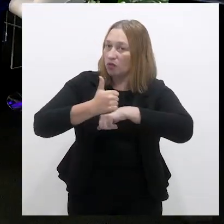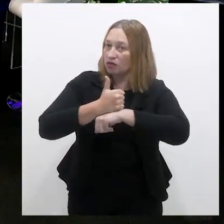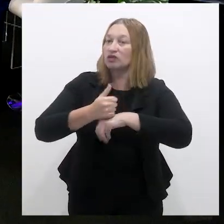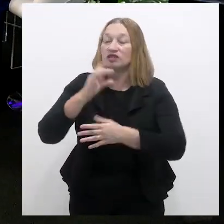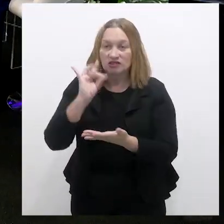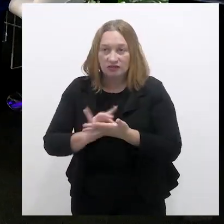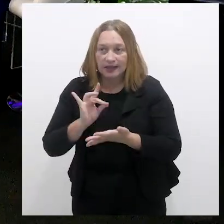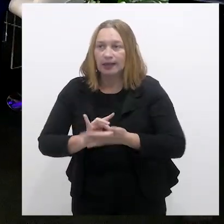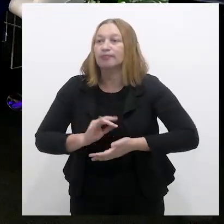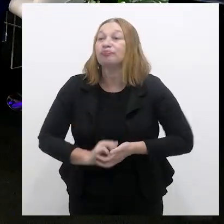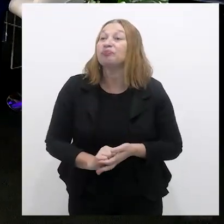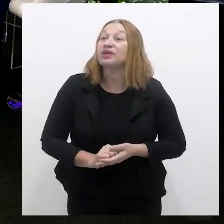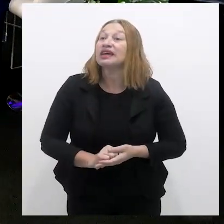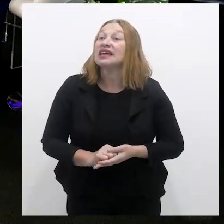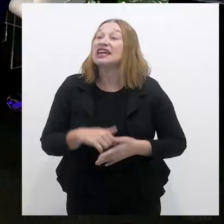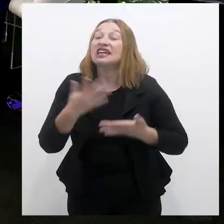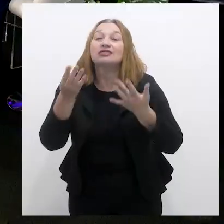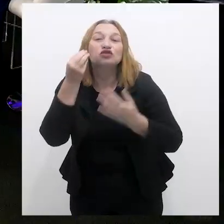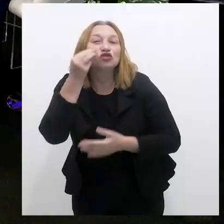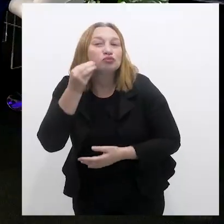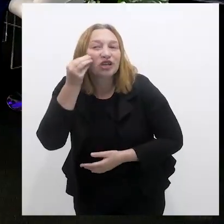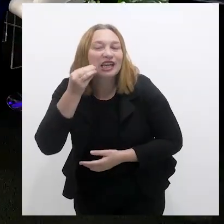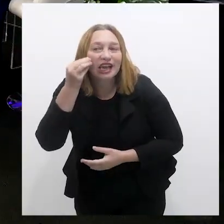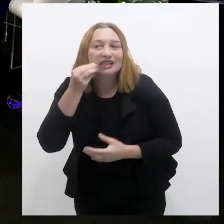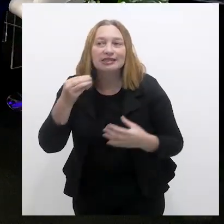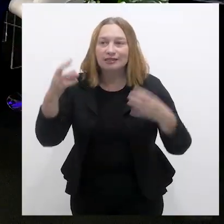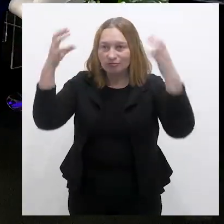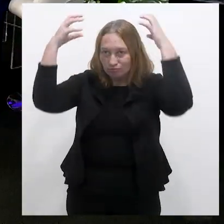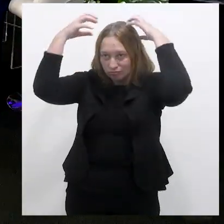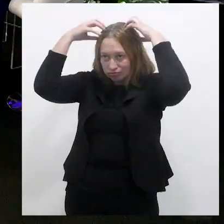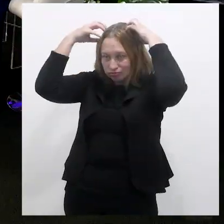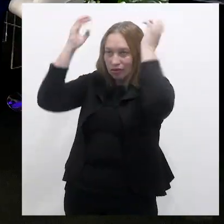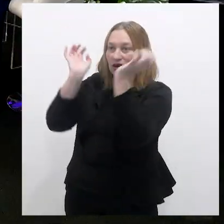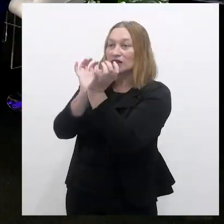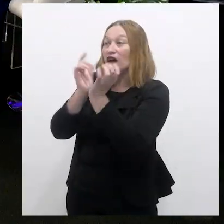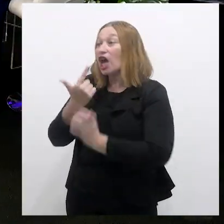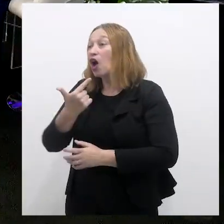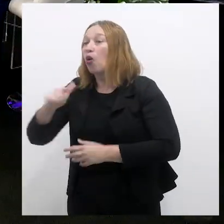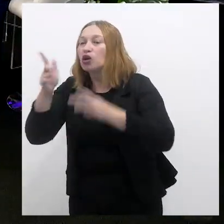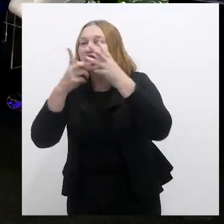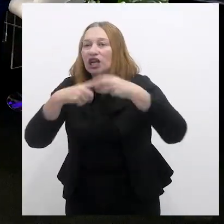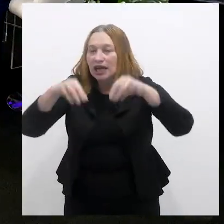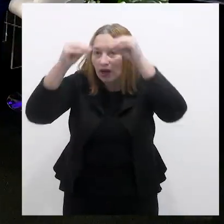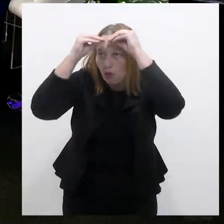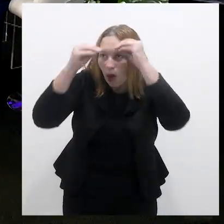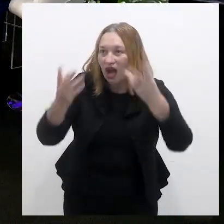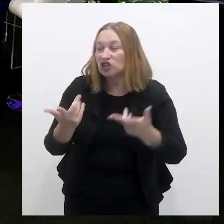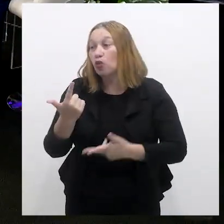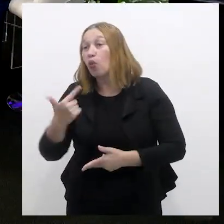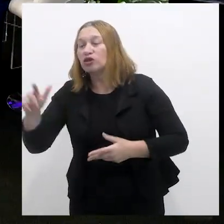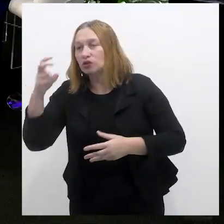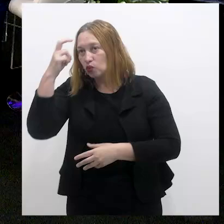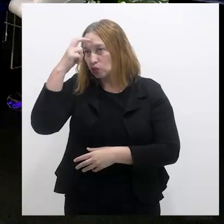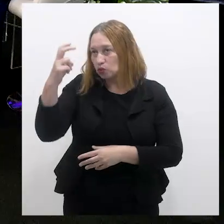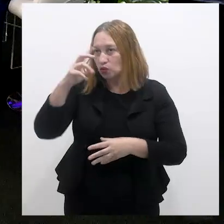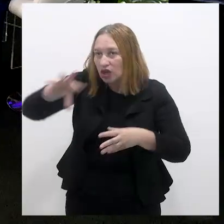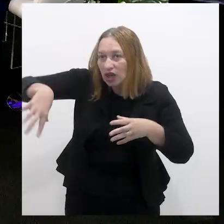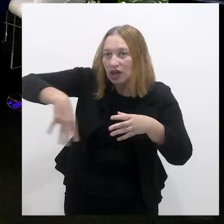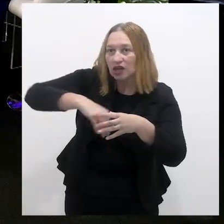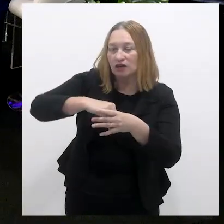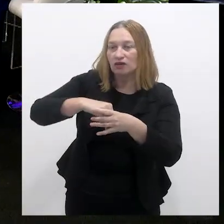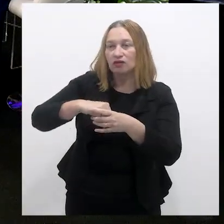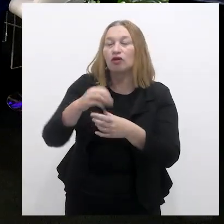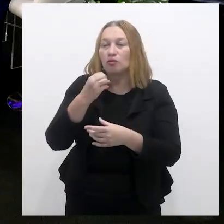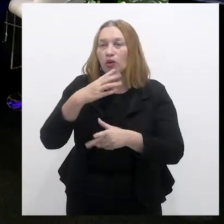minha carreira profissionalmente mesmo. Uhum. E Parte essa dessa- experiência da Disney, apesar de ser uma outra linguagem, uma outra